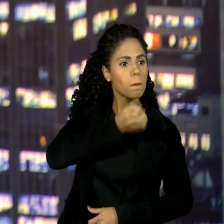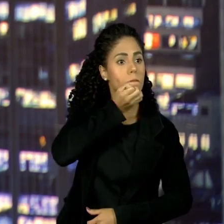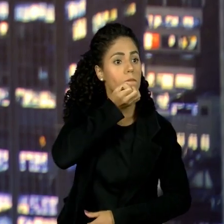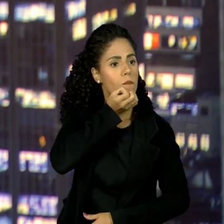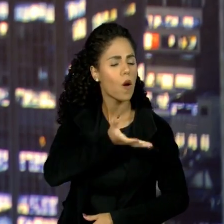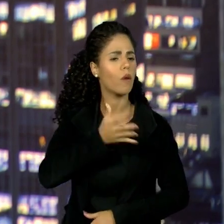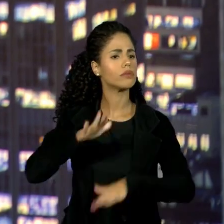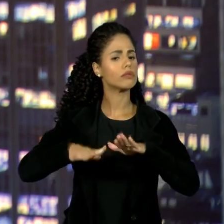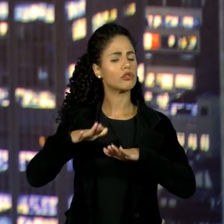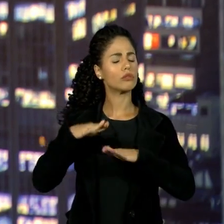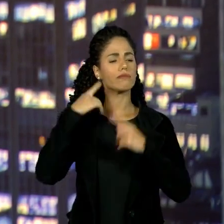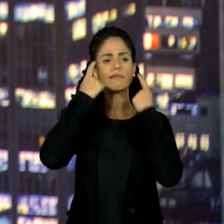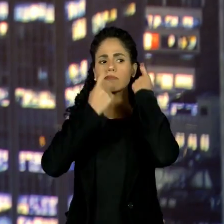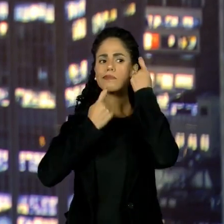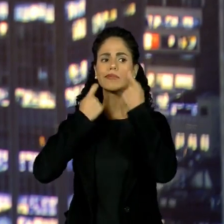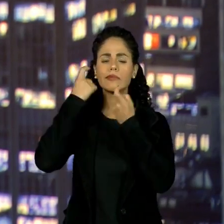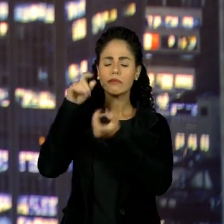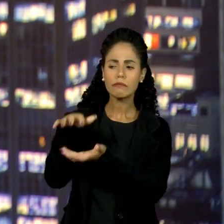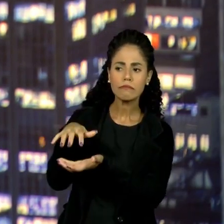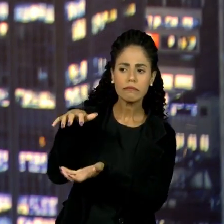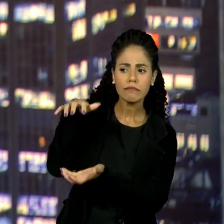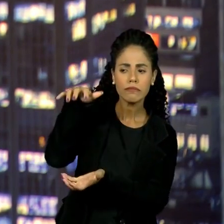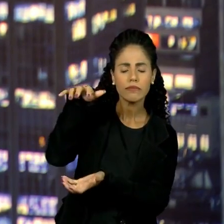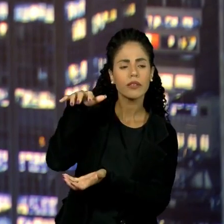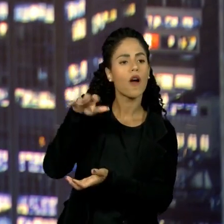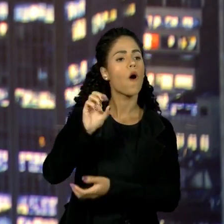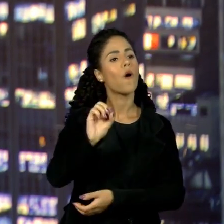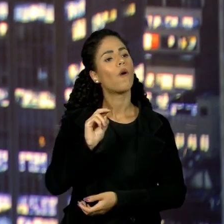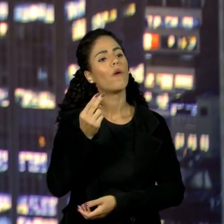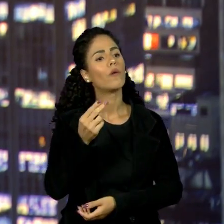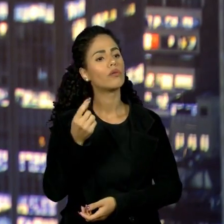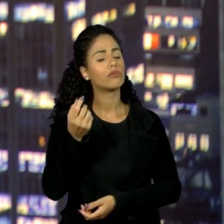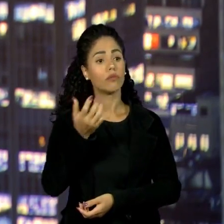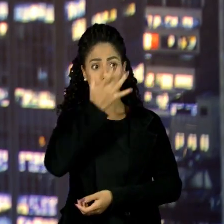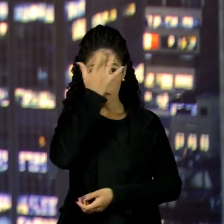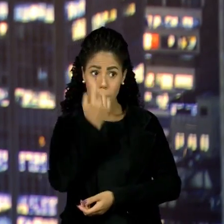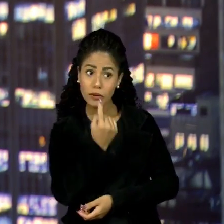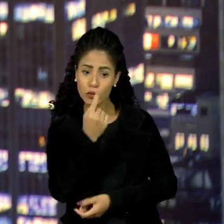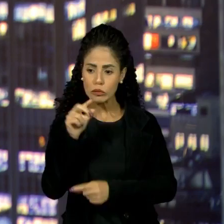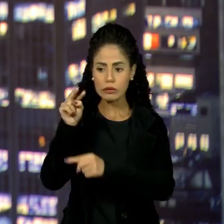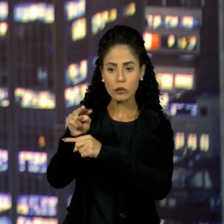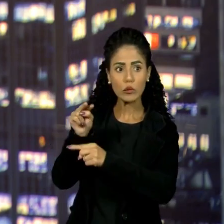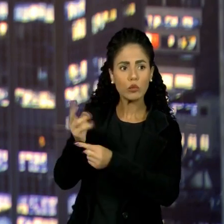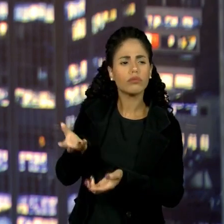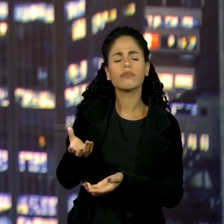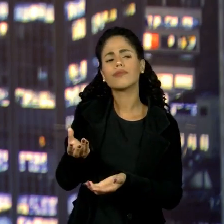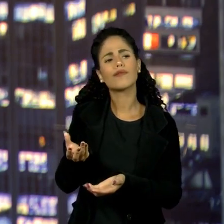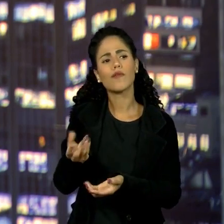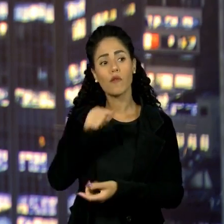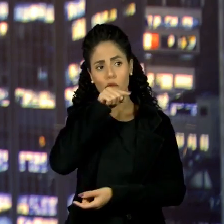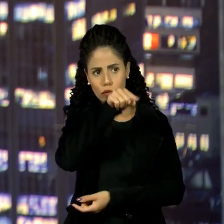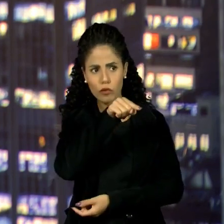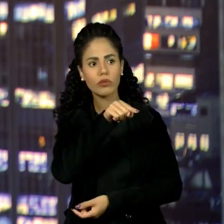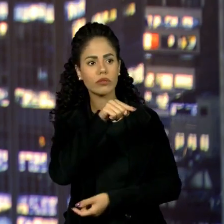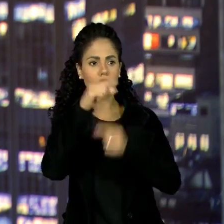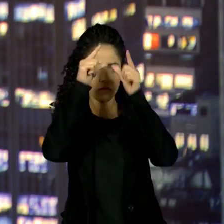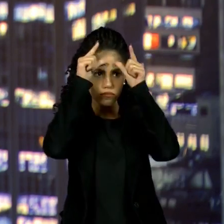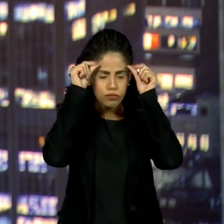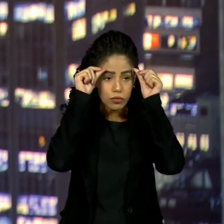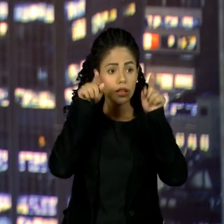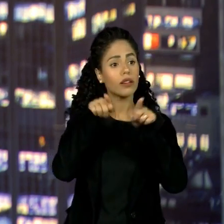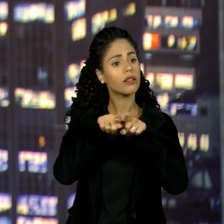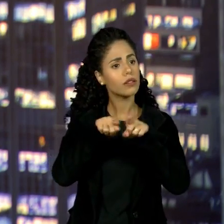vêm quando a gente começa a ficar velho. De ter quem cuide, como o Kalash disse, Você é enfermeiro e também é líder da